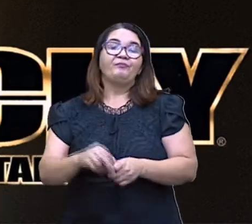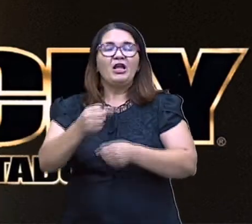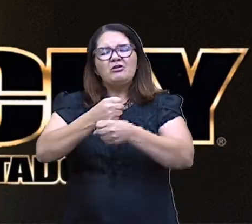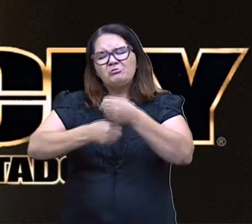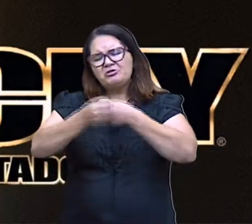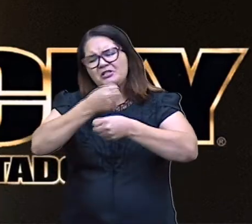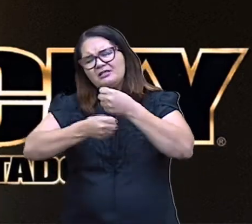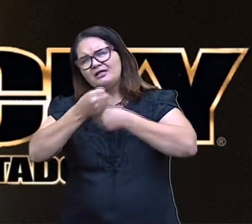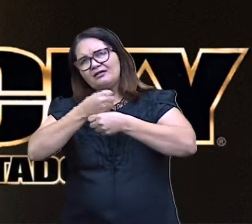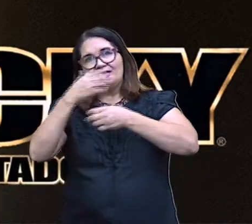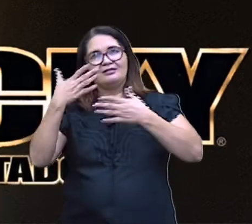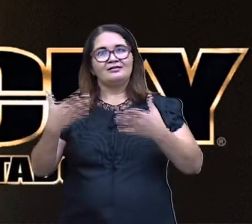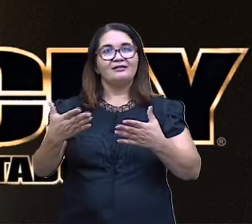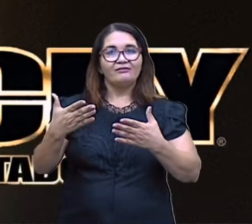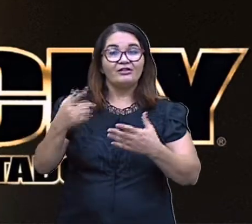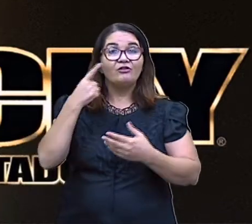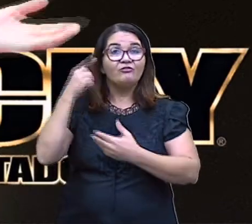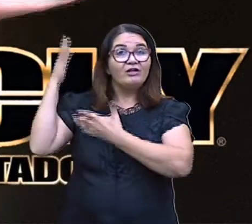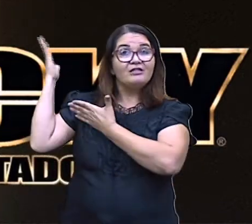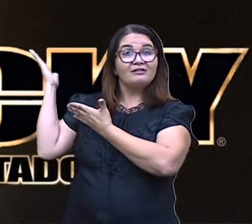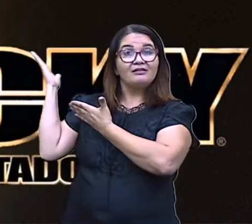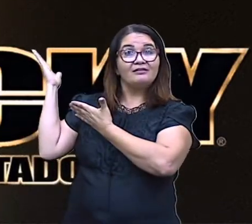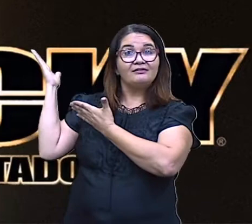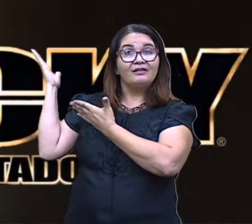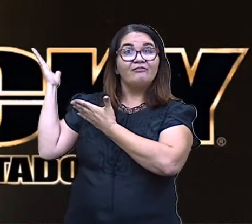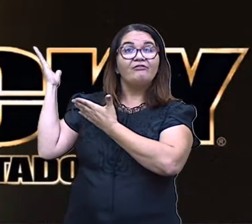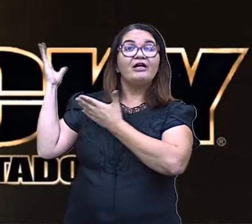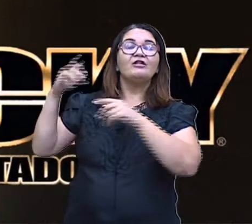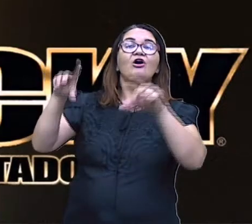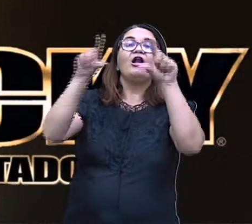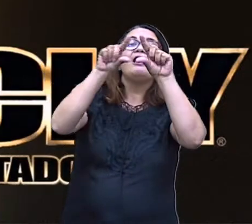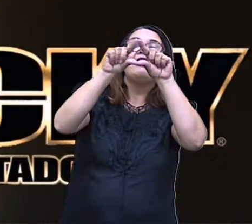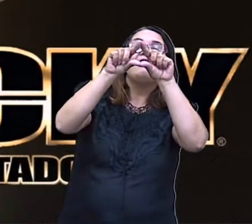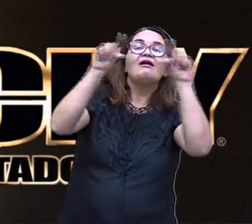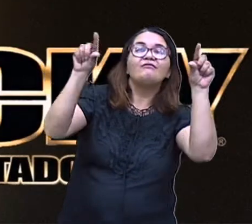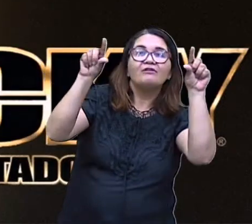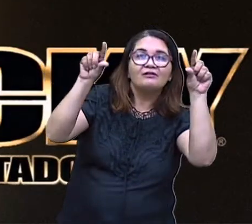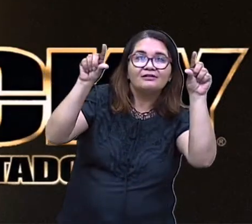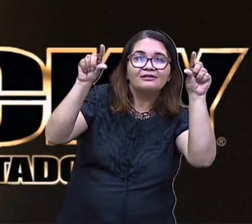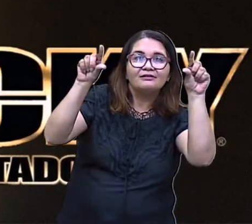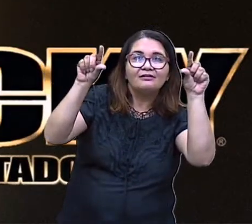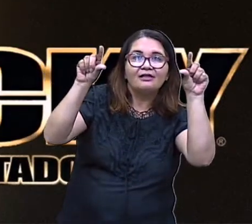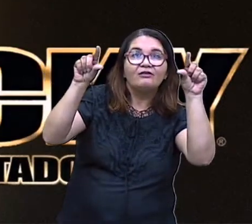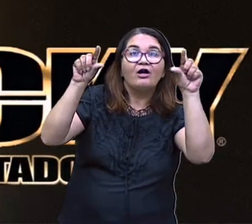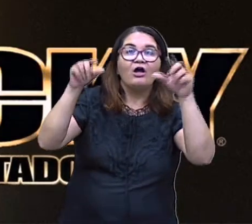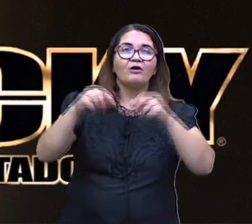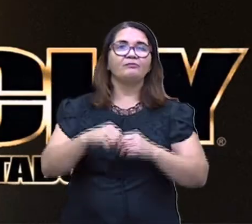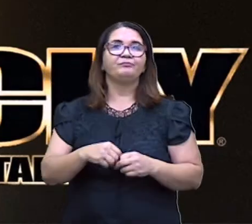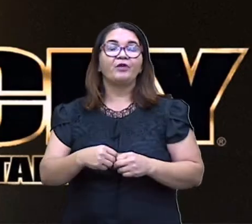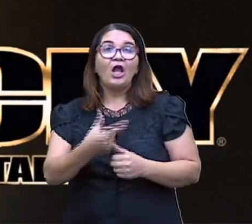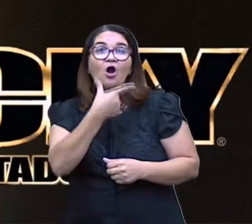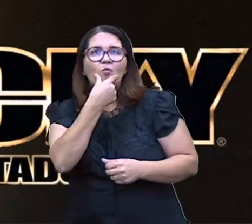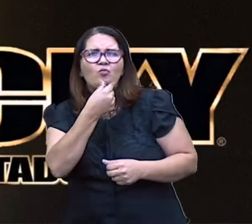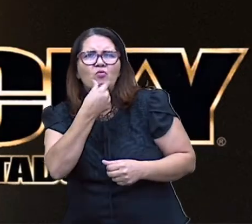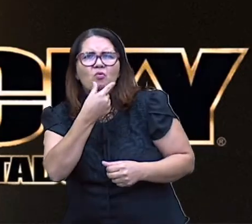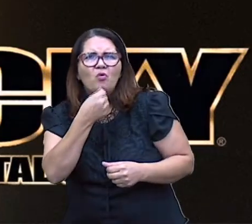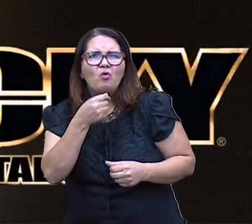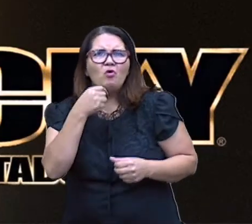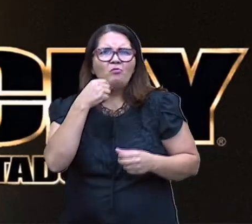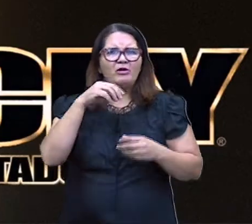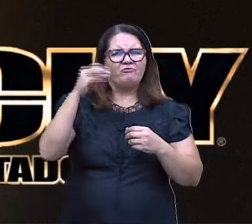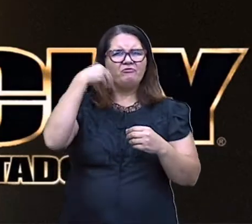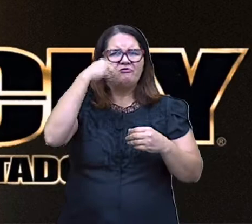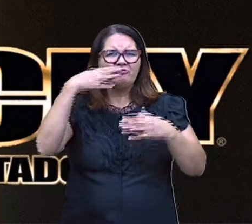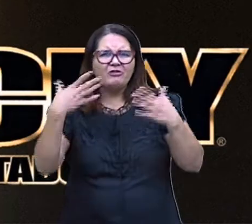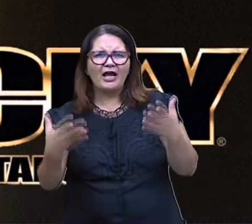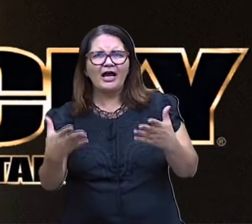seria a logline aí, pessoal? Coloquei aqui para vocês, estão vendo? Olha aí. fracassado lutador de boxe da